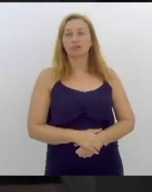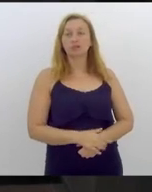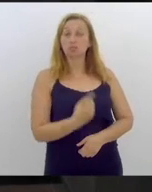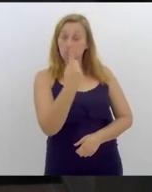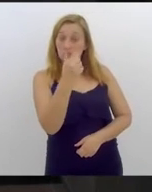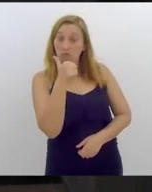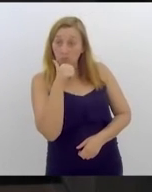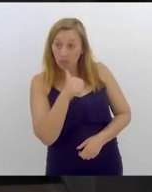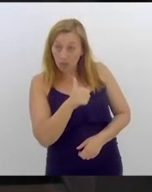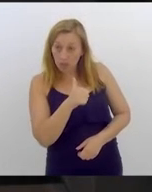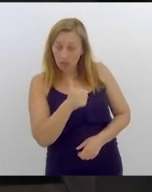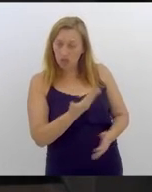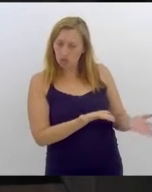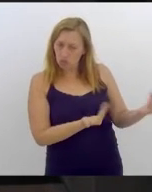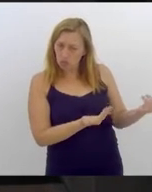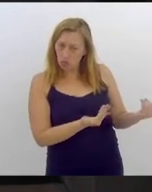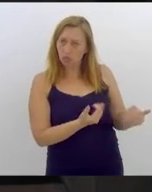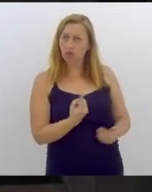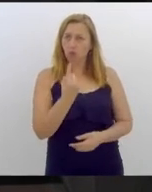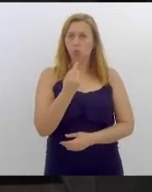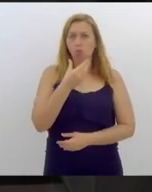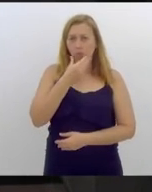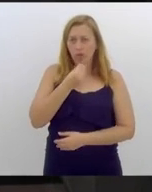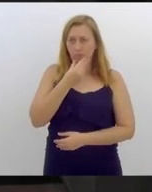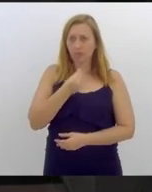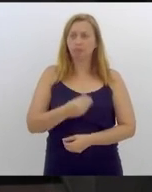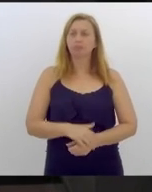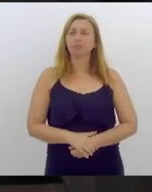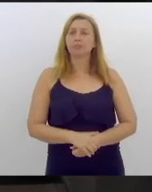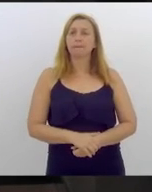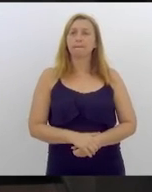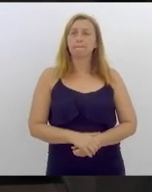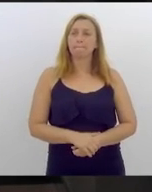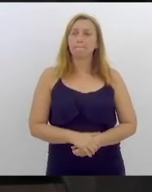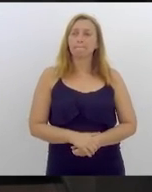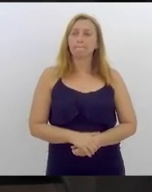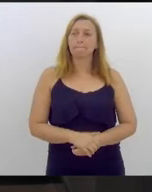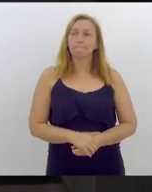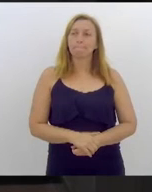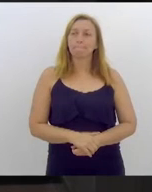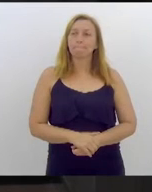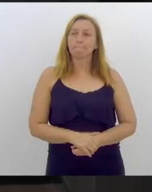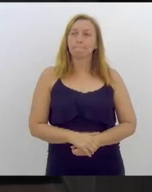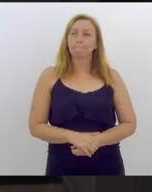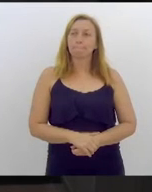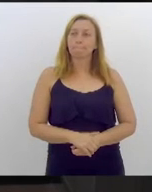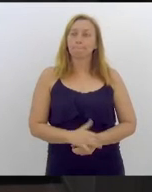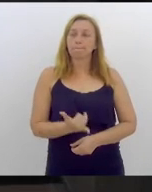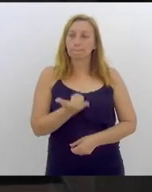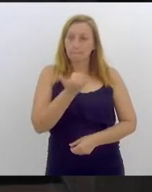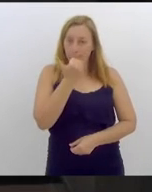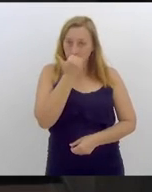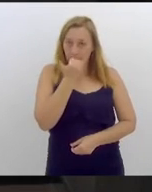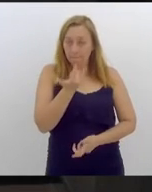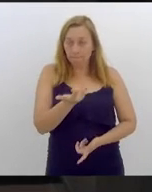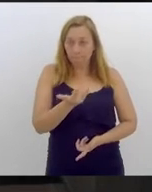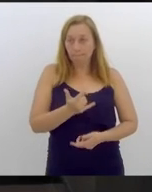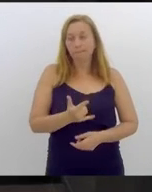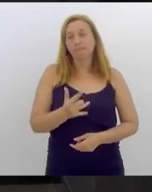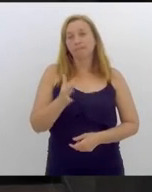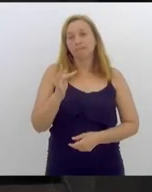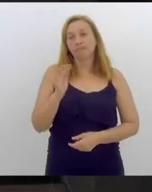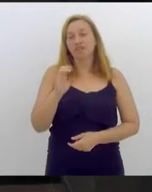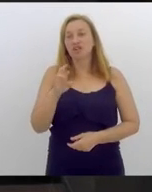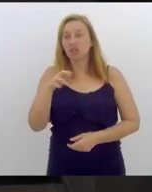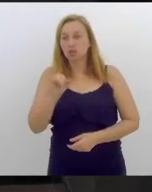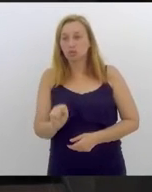mulher bem jovem e um homem restaram feridos custa-me